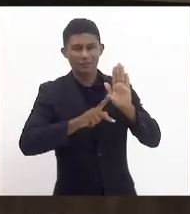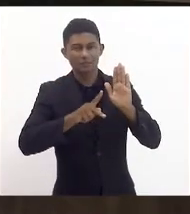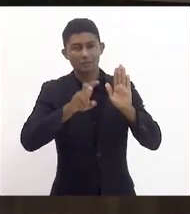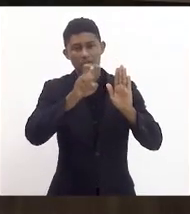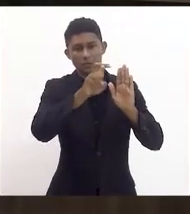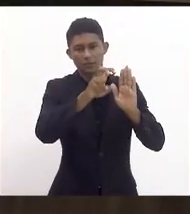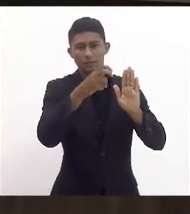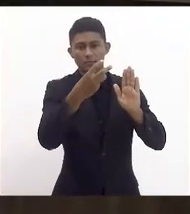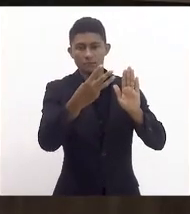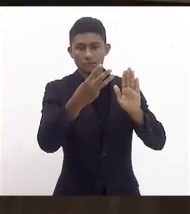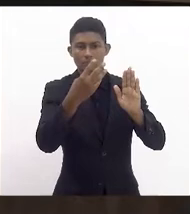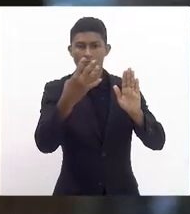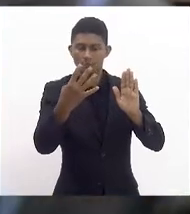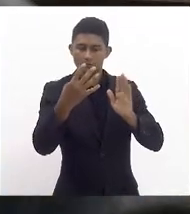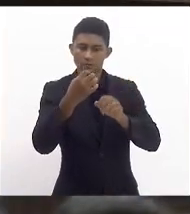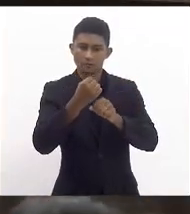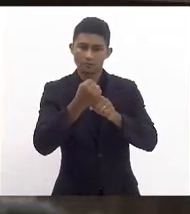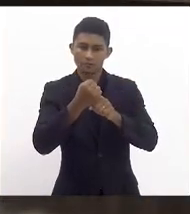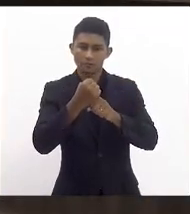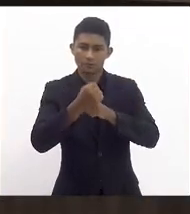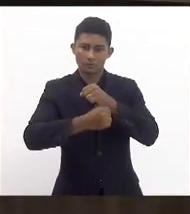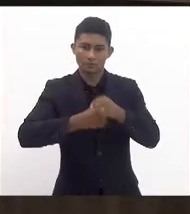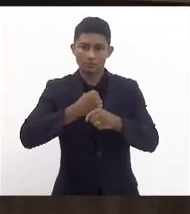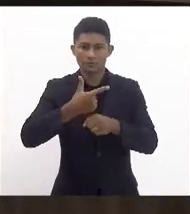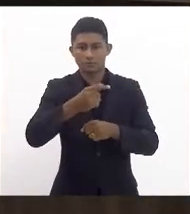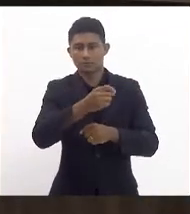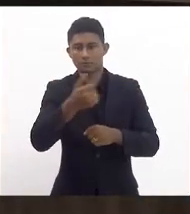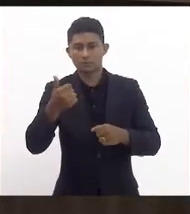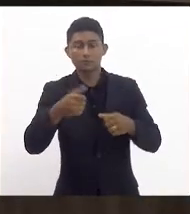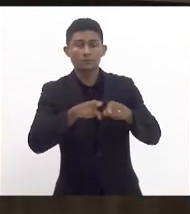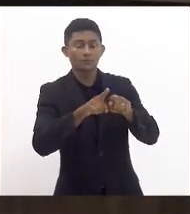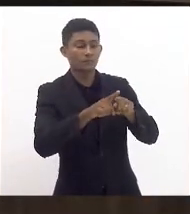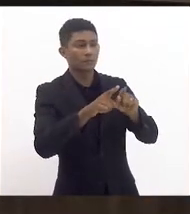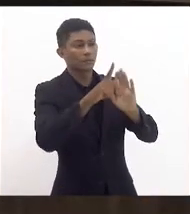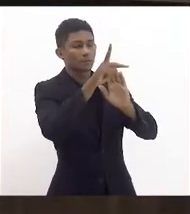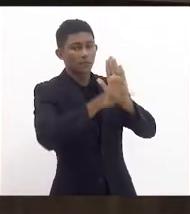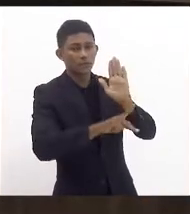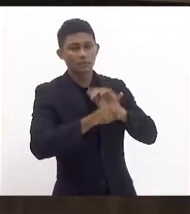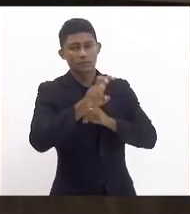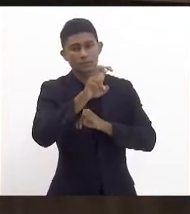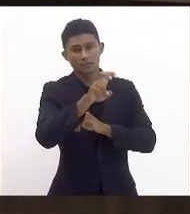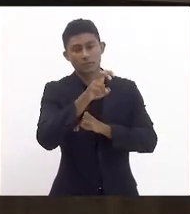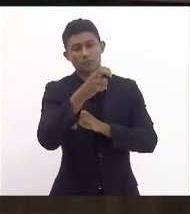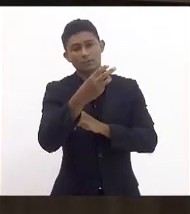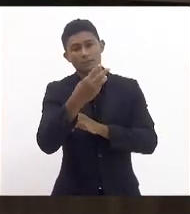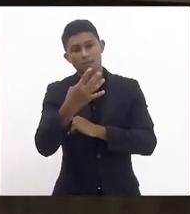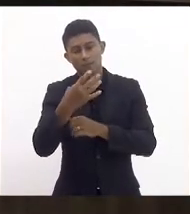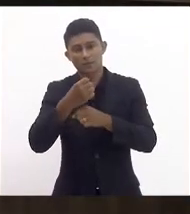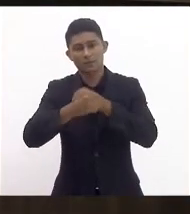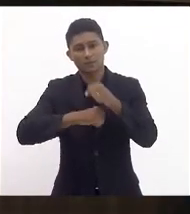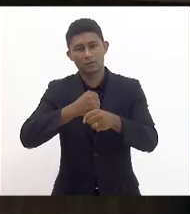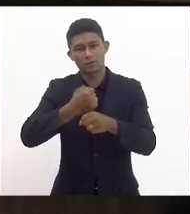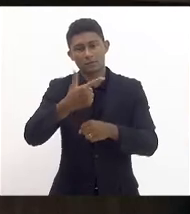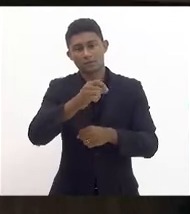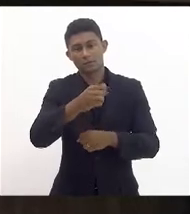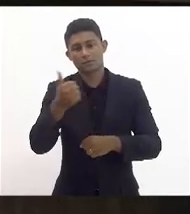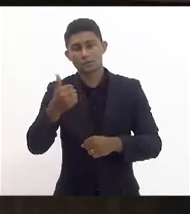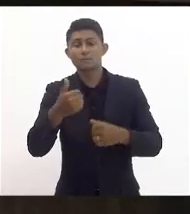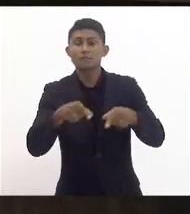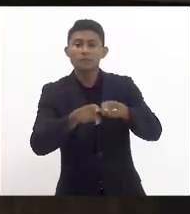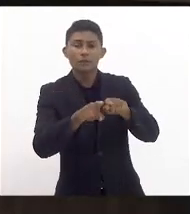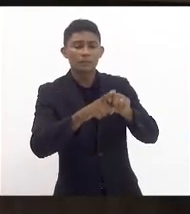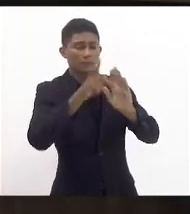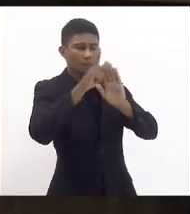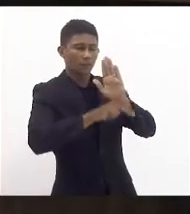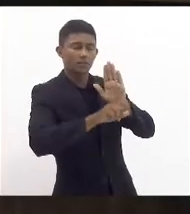2021 e o projeto de resolução 504 de 2021 e também requerer a Vossa Excelência a inclusão do projeto de